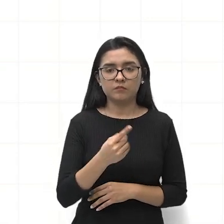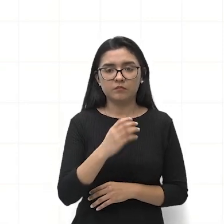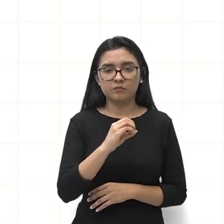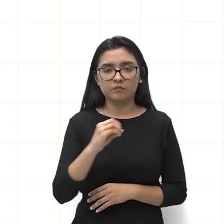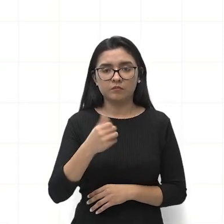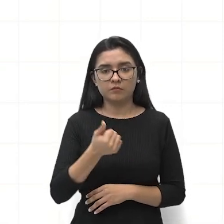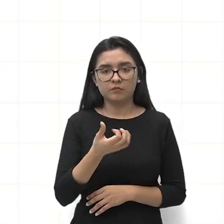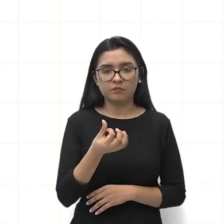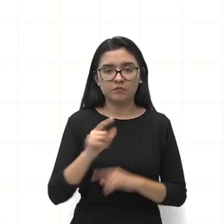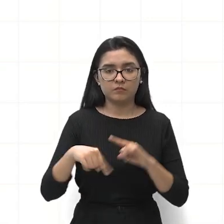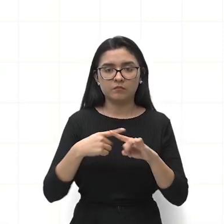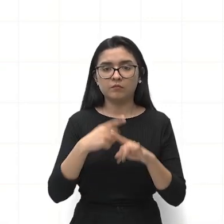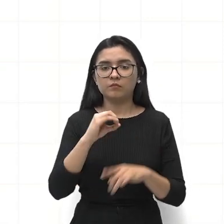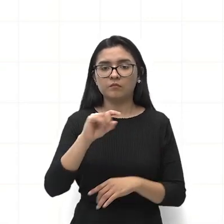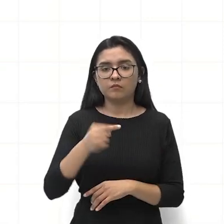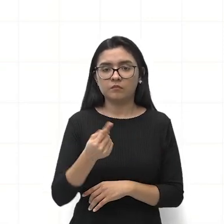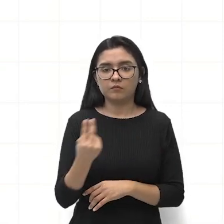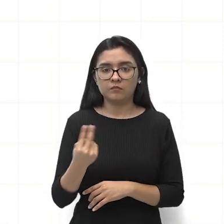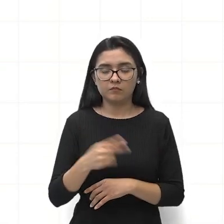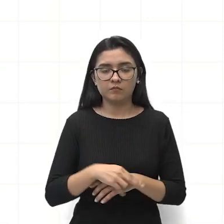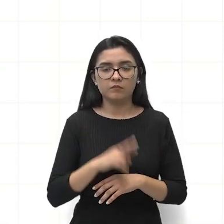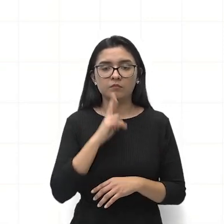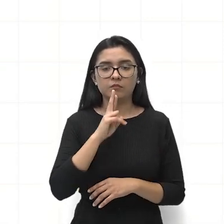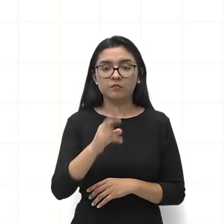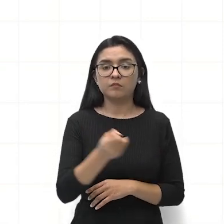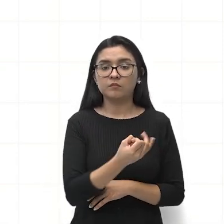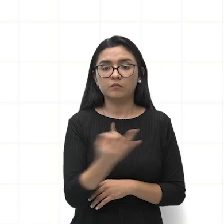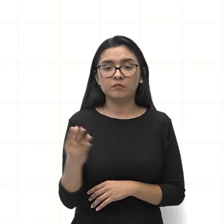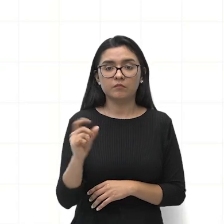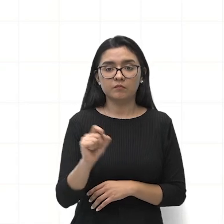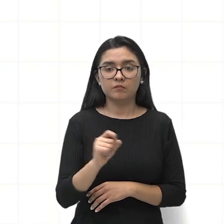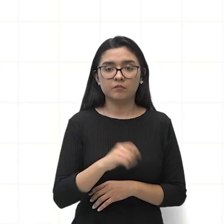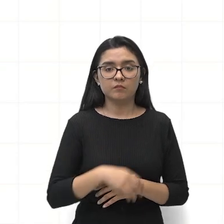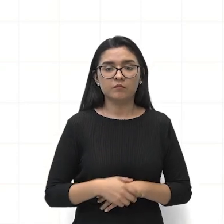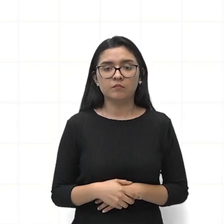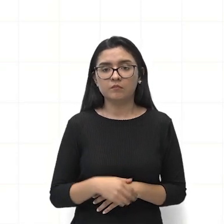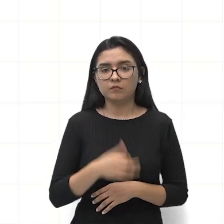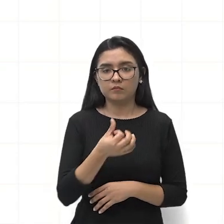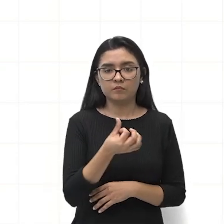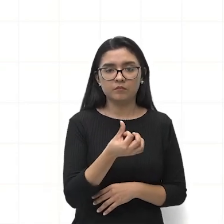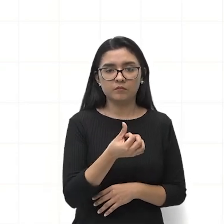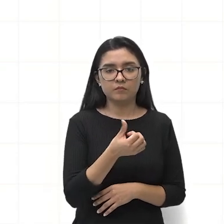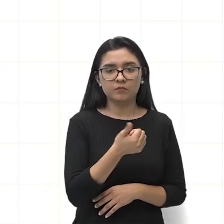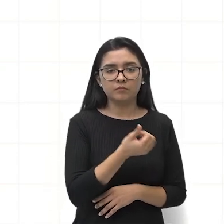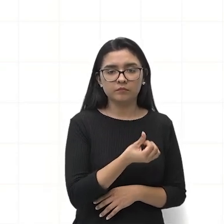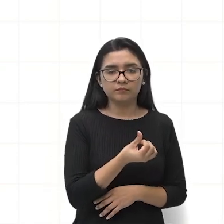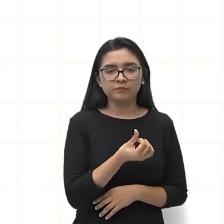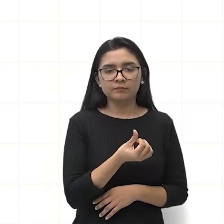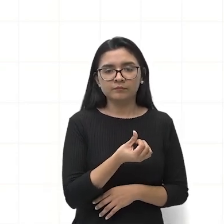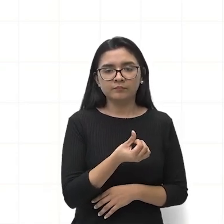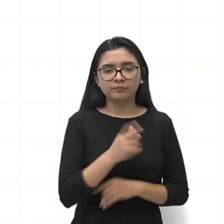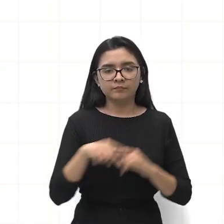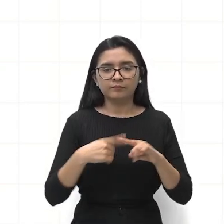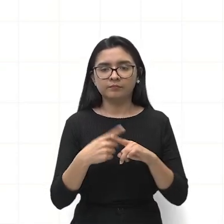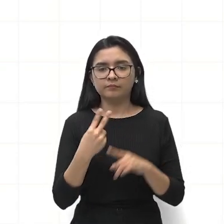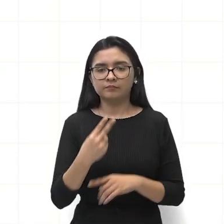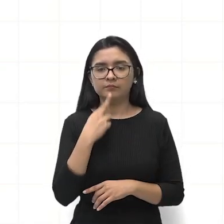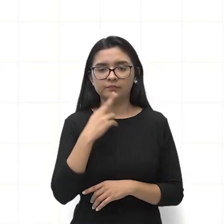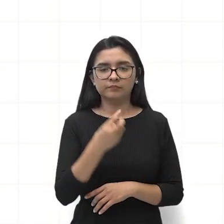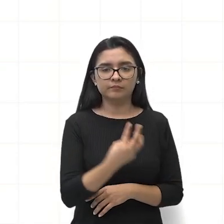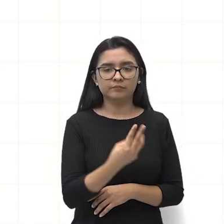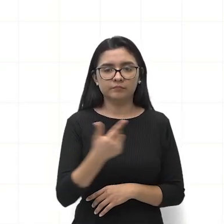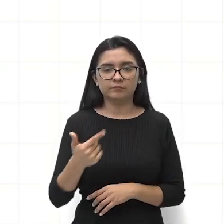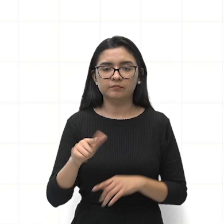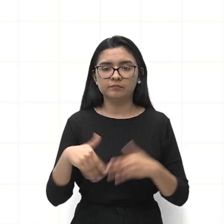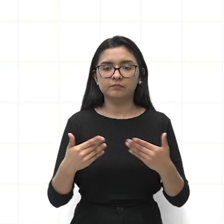0,0016 vezes 2, né? Aí nós vamos ter o quê, ó? 16 vezes 2, que dá 32. Quantas casas decimais